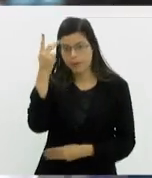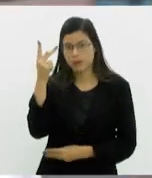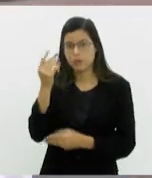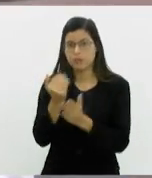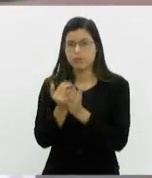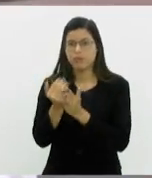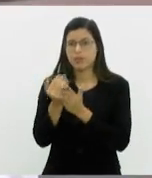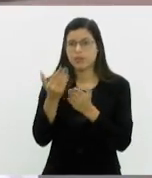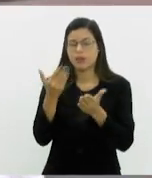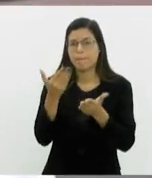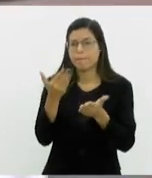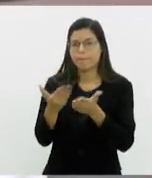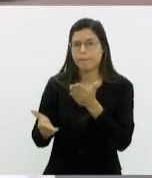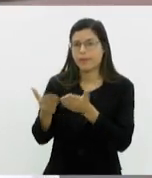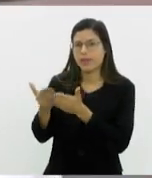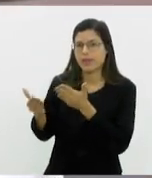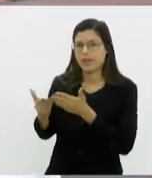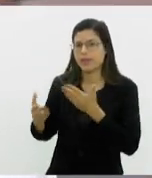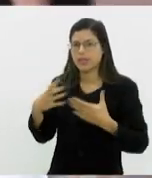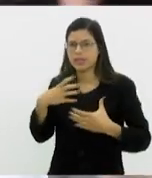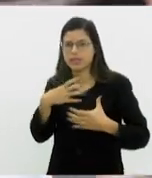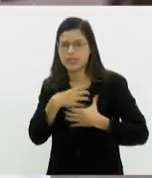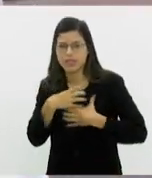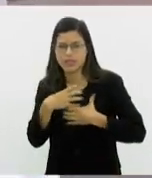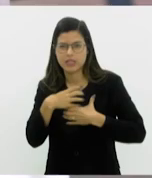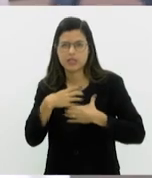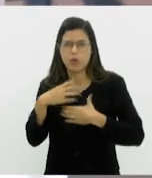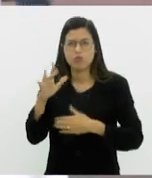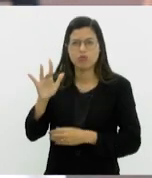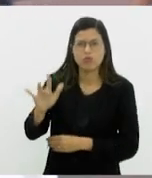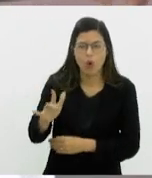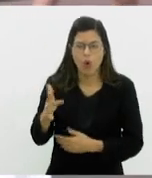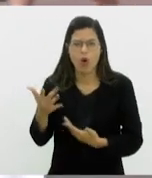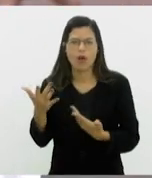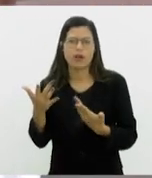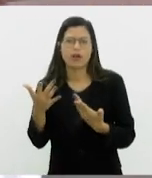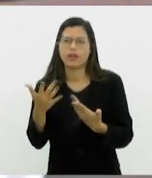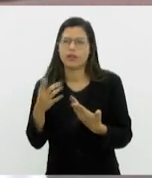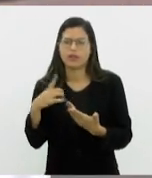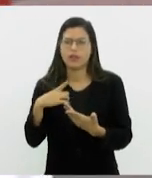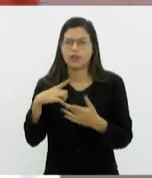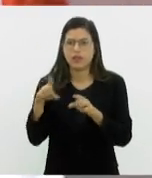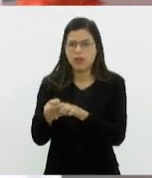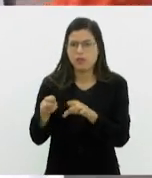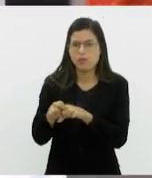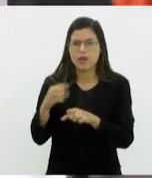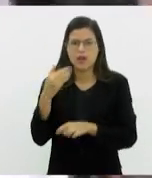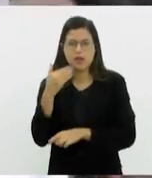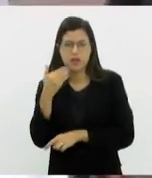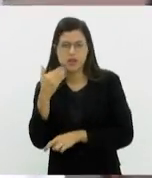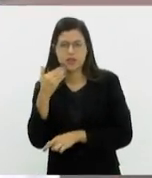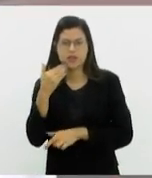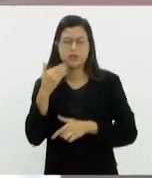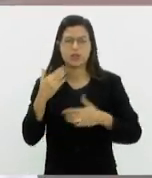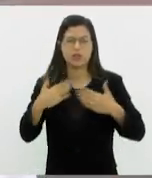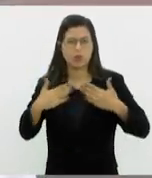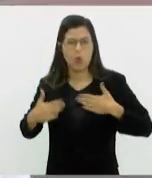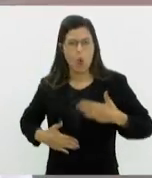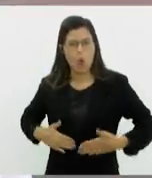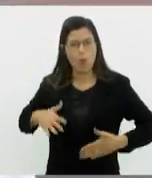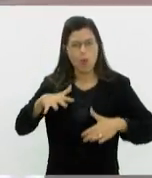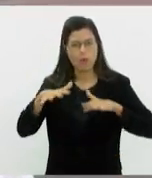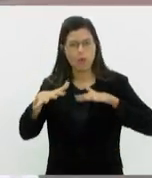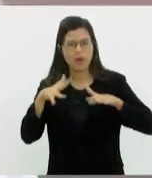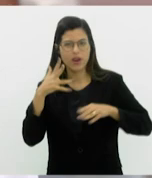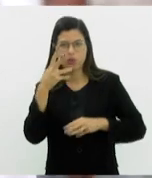a sensação de profundidade, começam a esbarrar em algumas coisas, começam a ter alguma deficiência motora, falta de força de algum dos lados